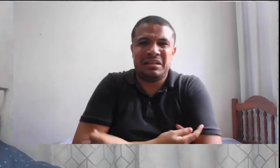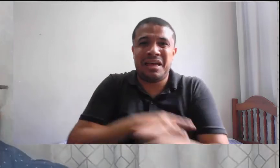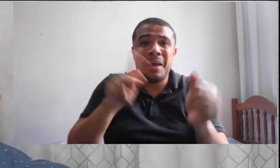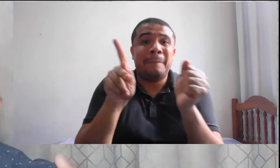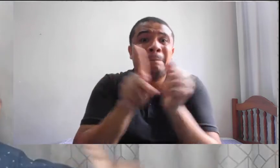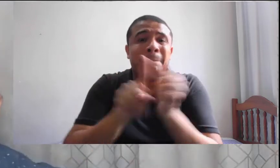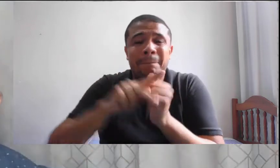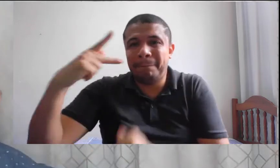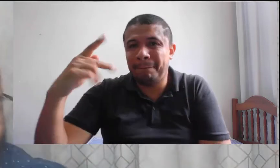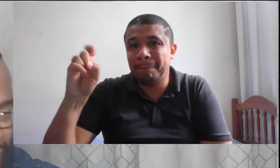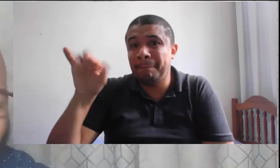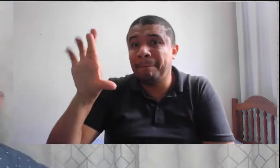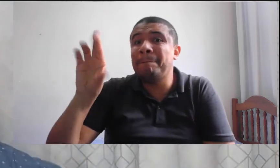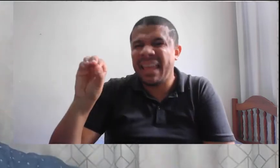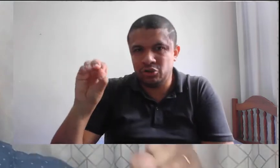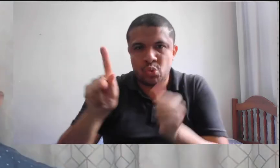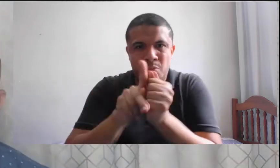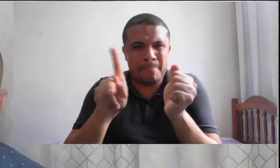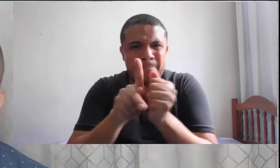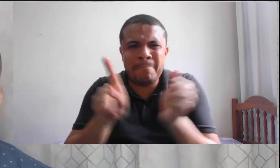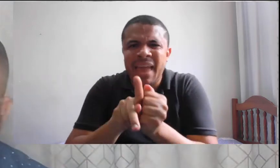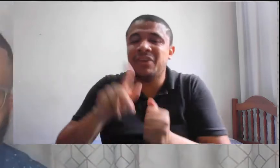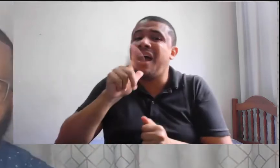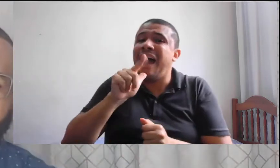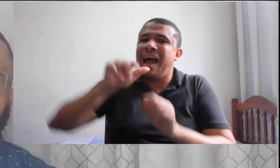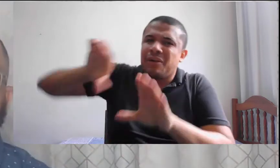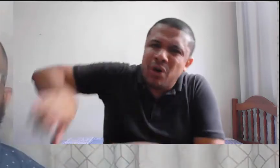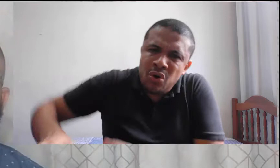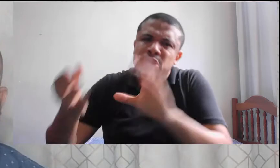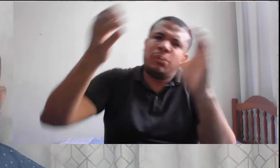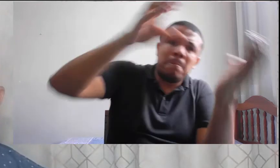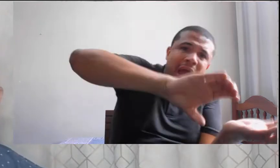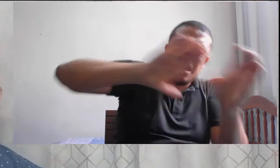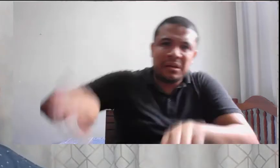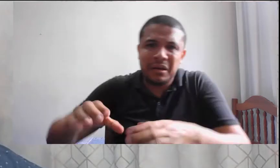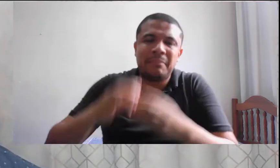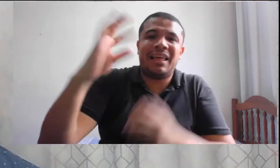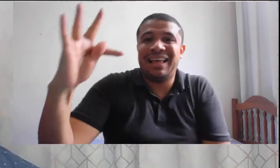Pedro, pegue um balde, vamos tirar a água. Vamos, Tomé.